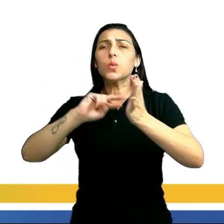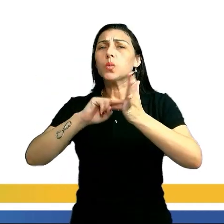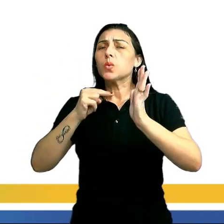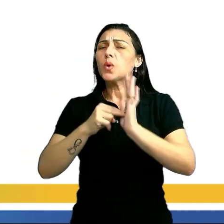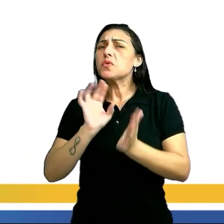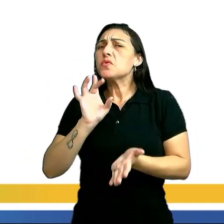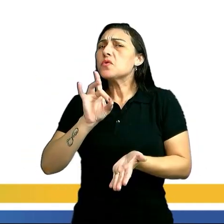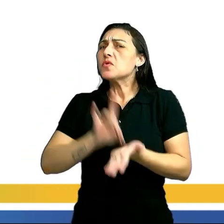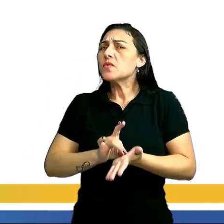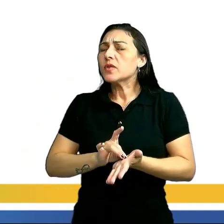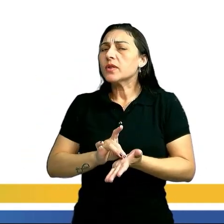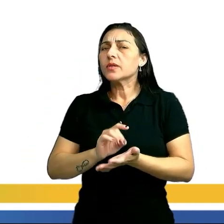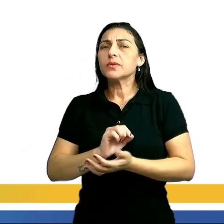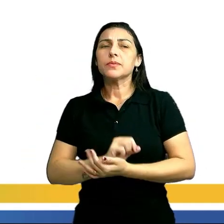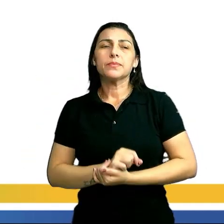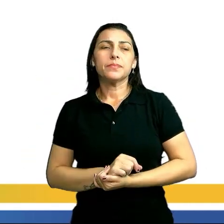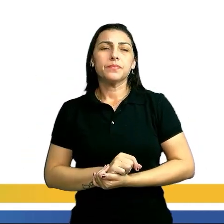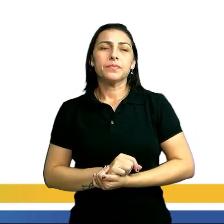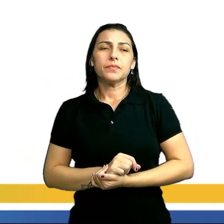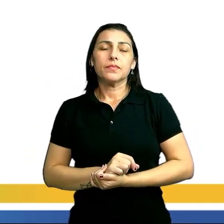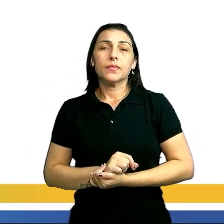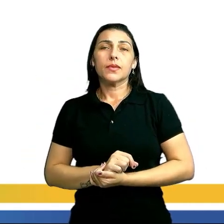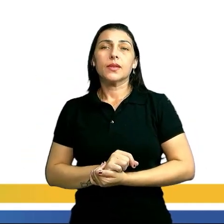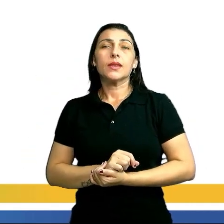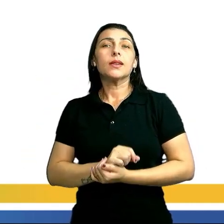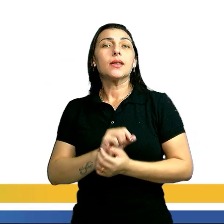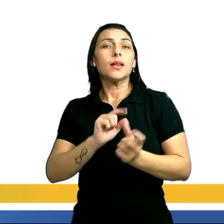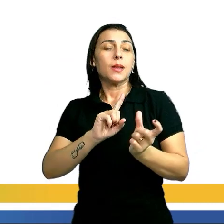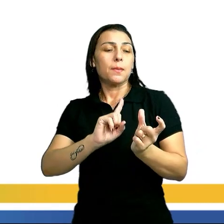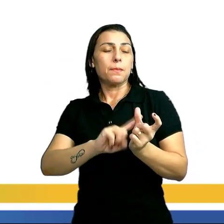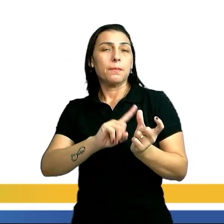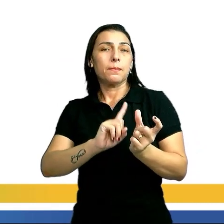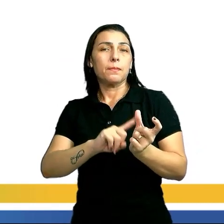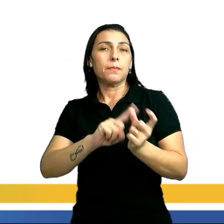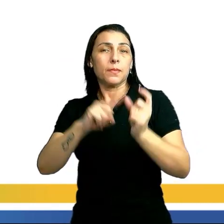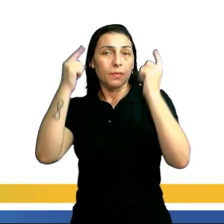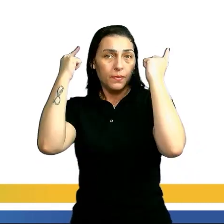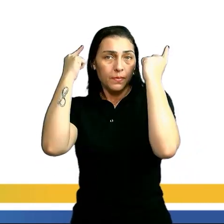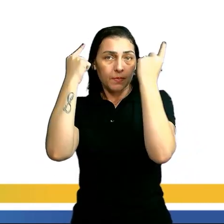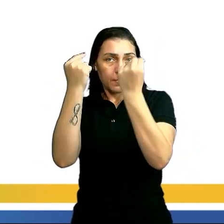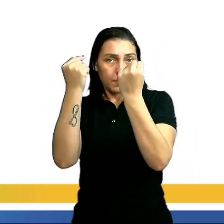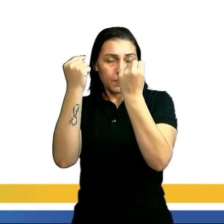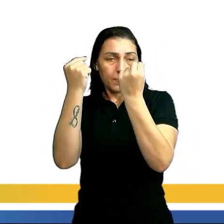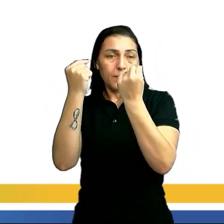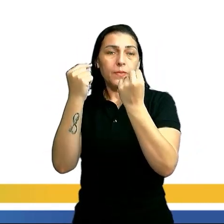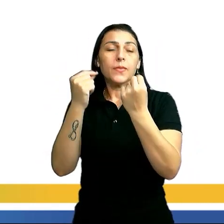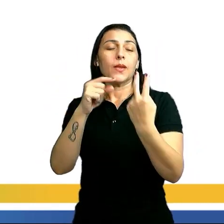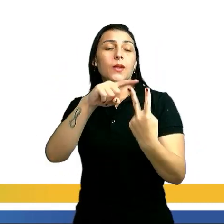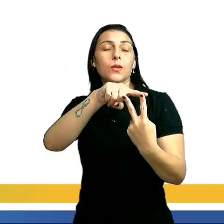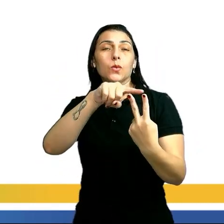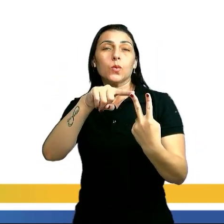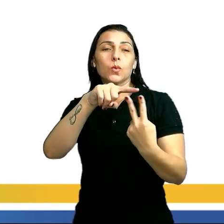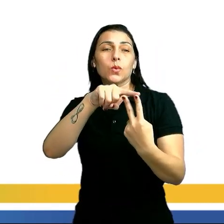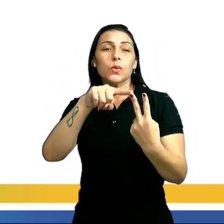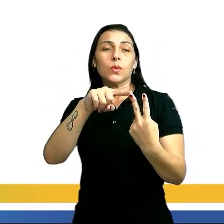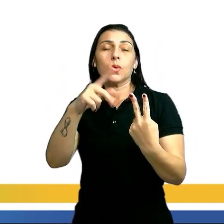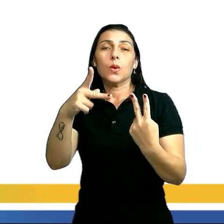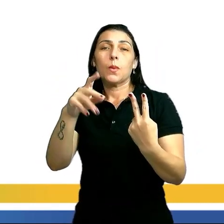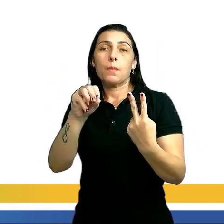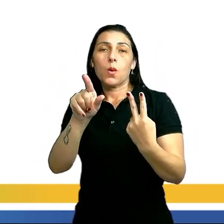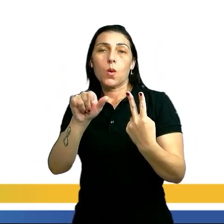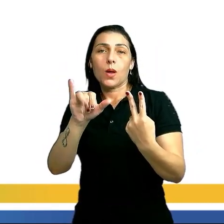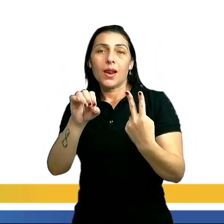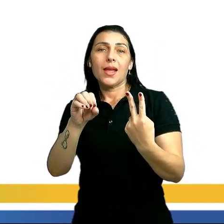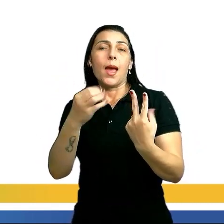de fato os polímeros? Polímeros, eles vêm aí do grego, que é dividido em duas, poli, que